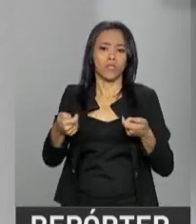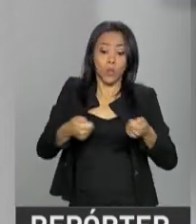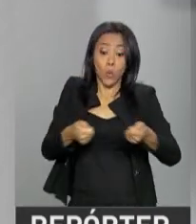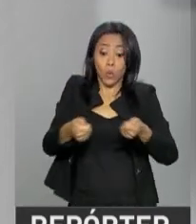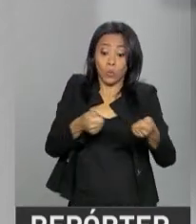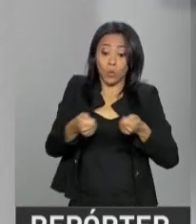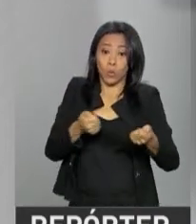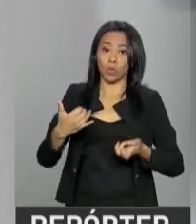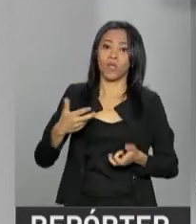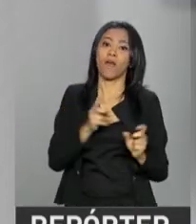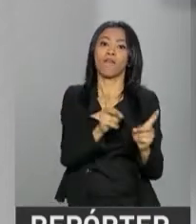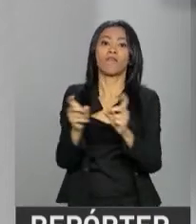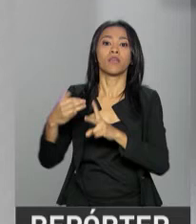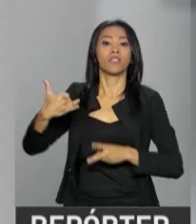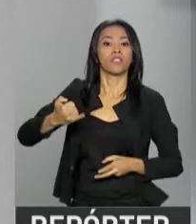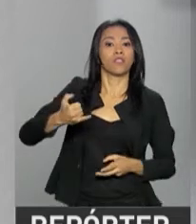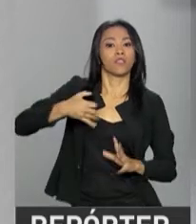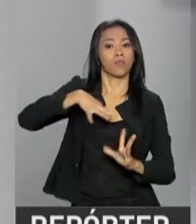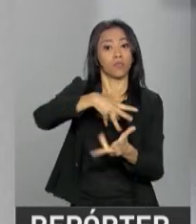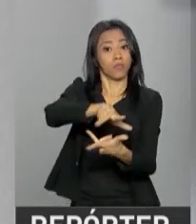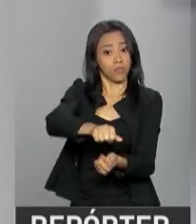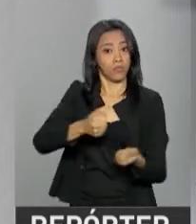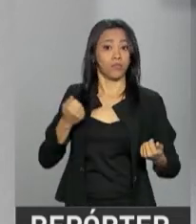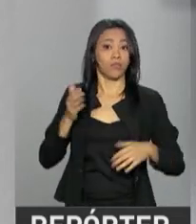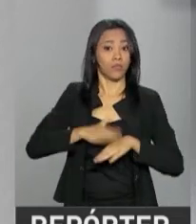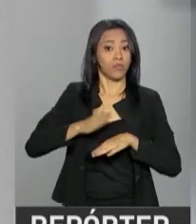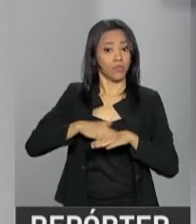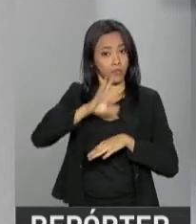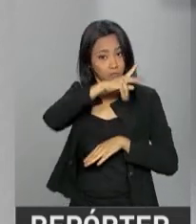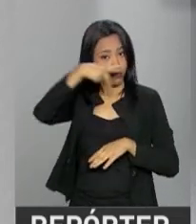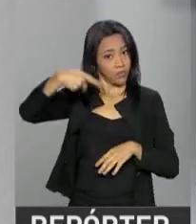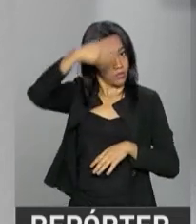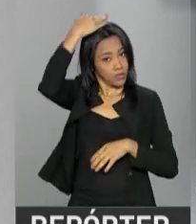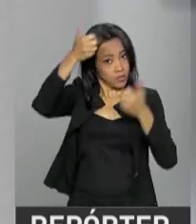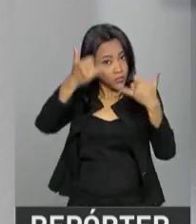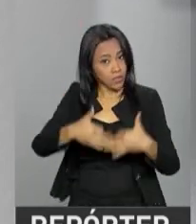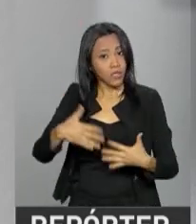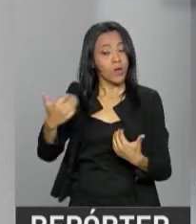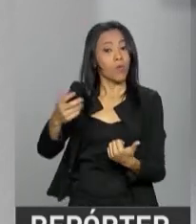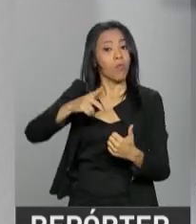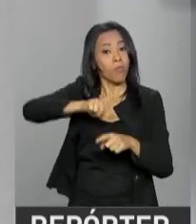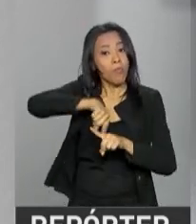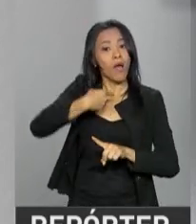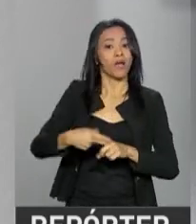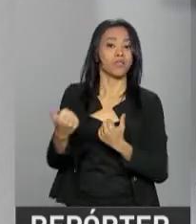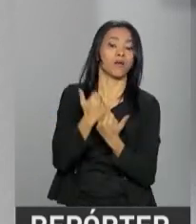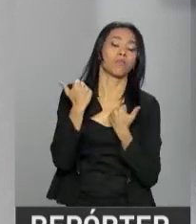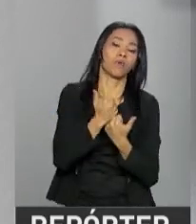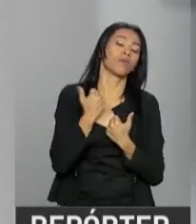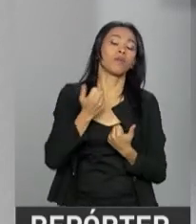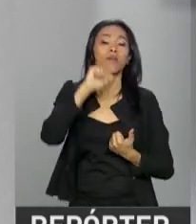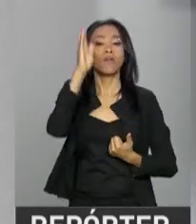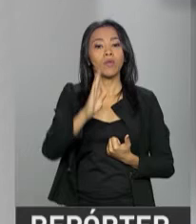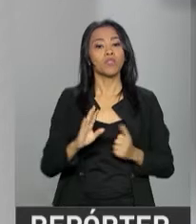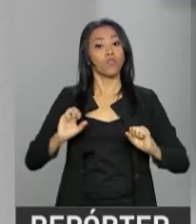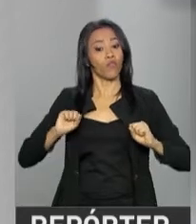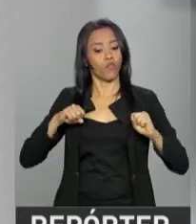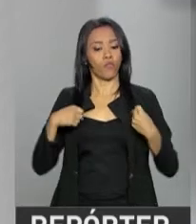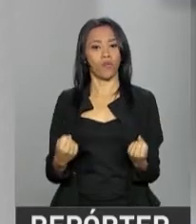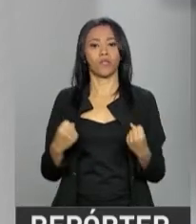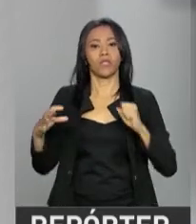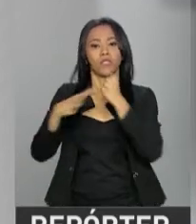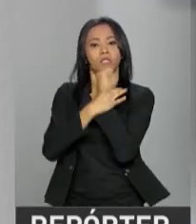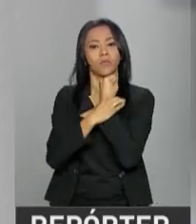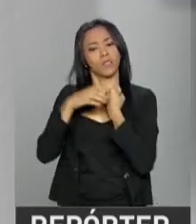armas de fogo no mundo segundo o presidente com mais cooperação o brasil fortalece a segurança pública e